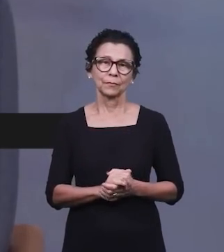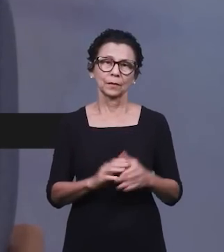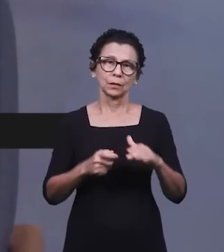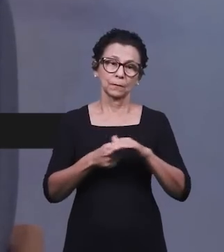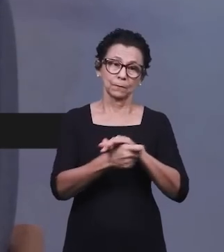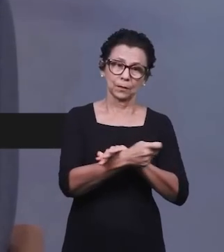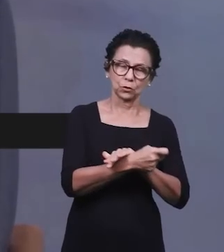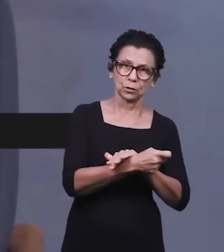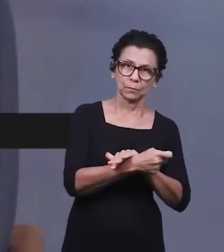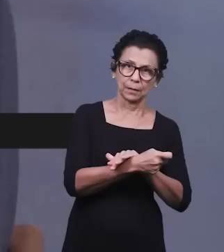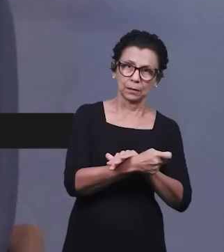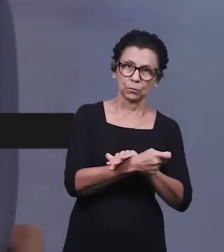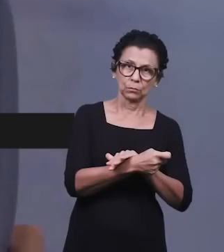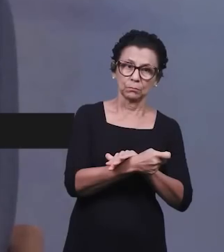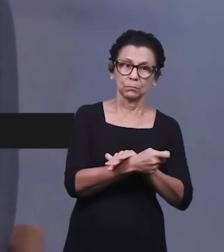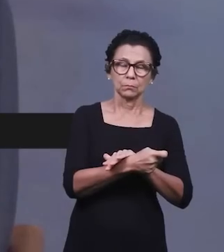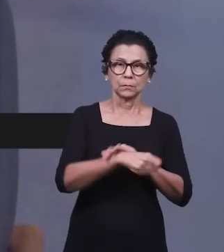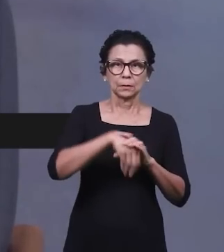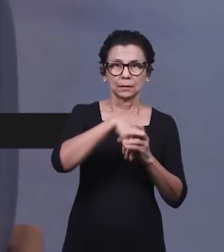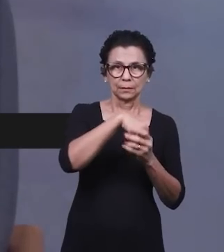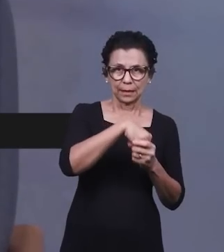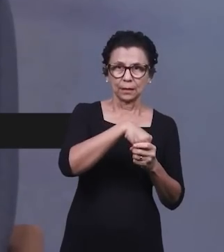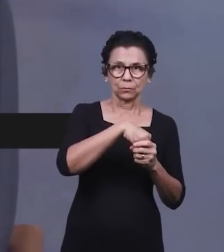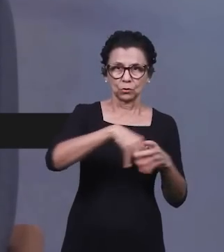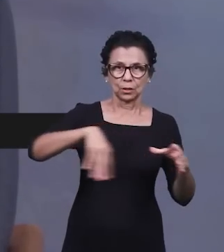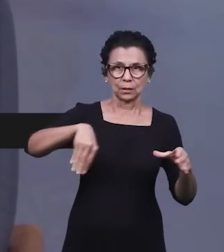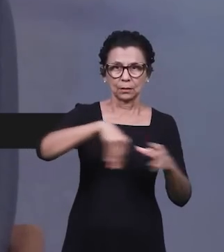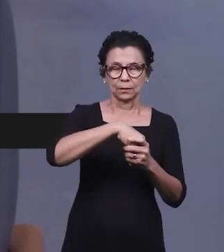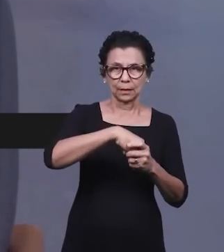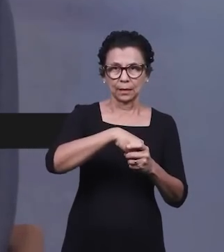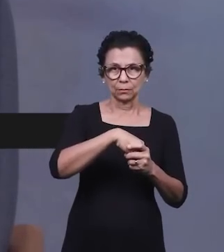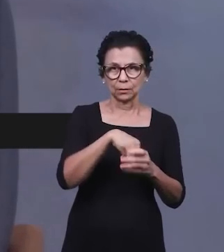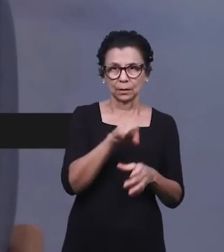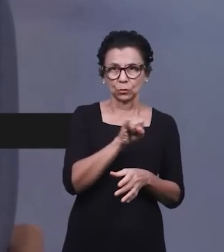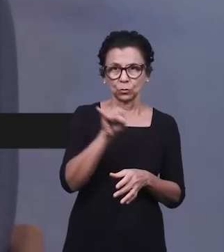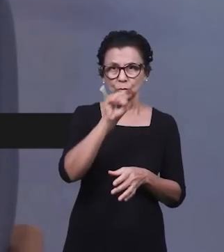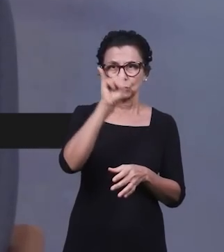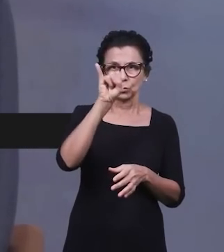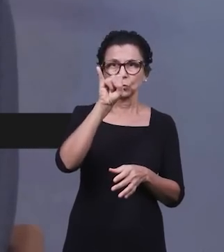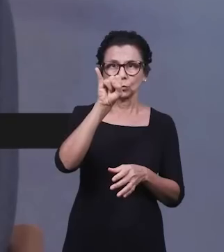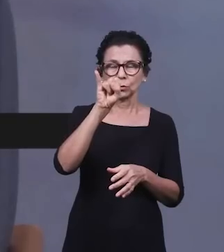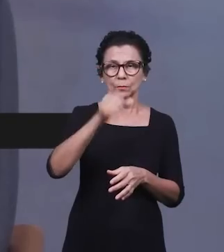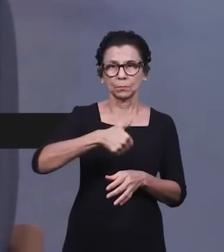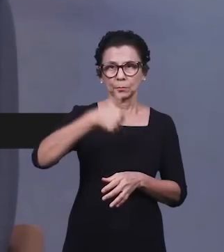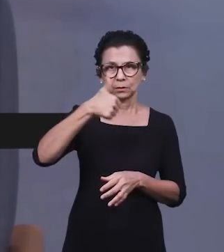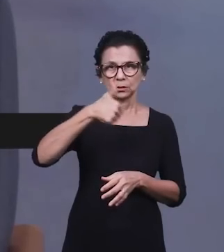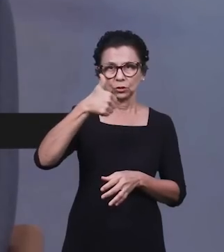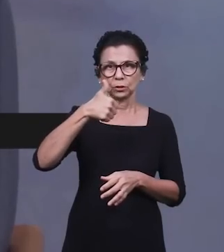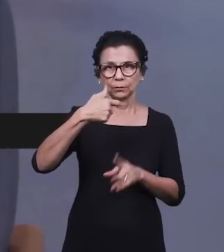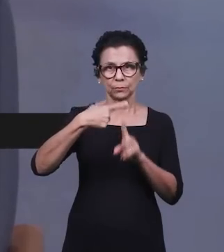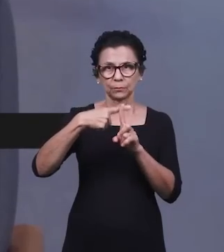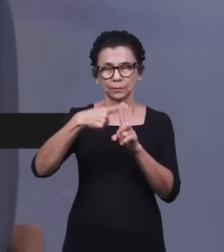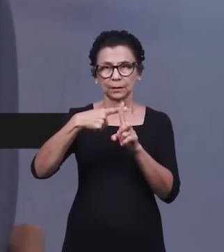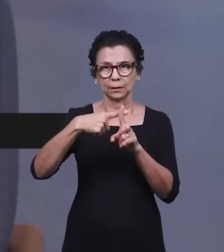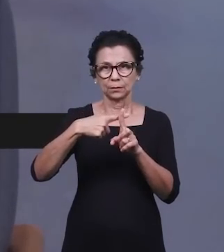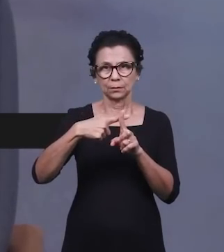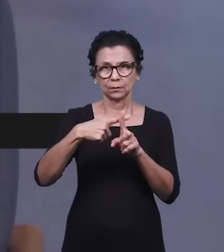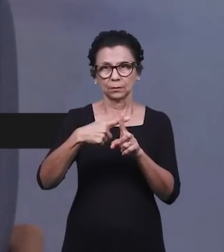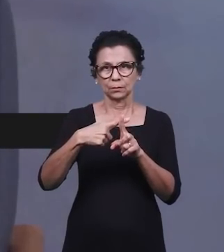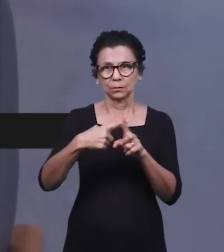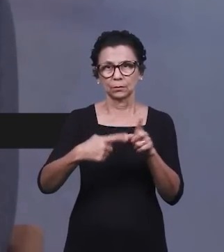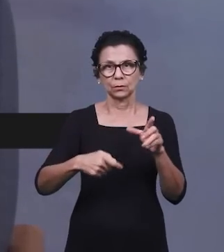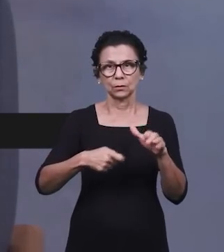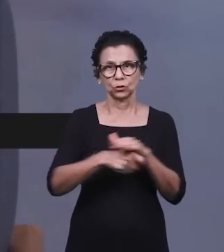investimentos, a gente recebe juros, a gente recebe rendimento. Então são os chamados juros positivos, nós recebemos juros. E quando